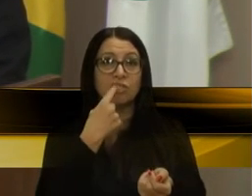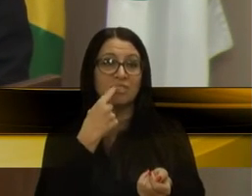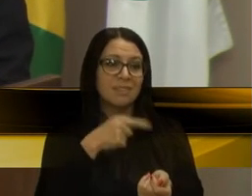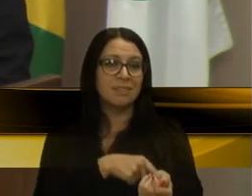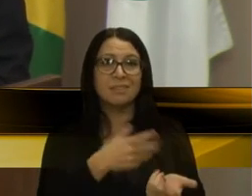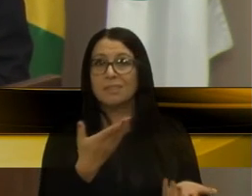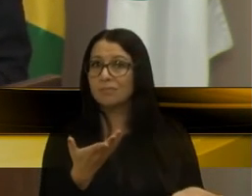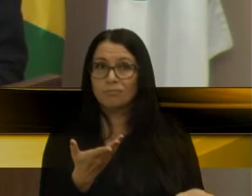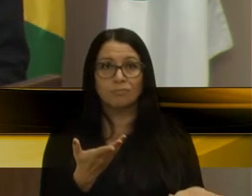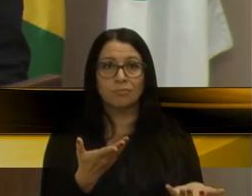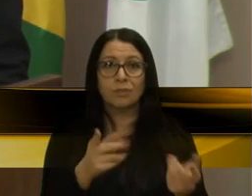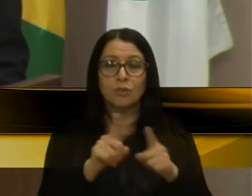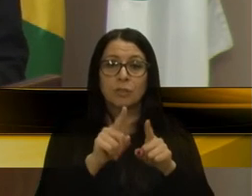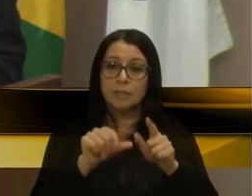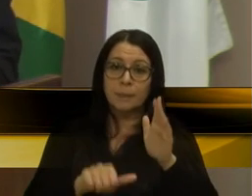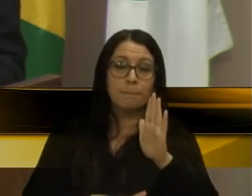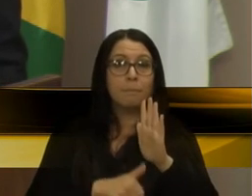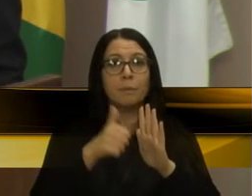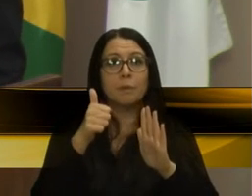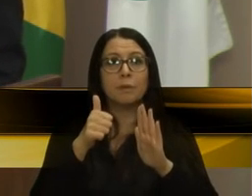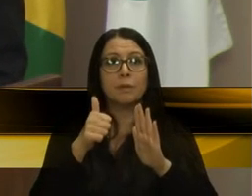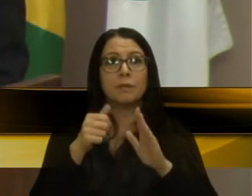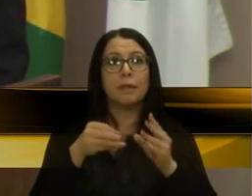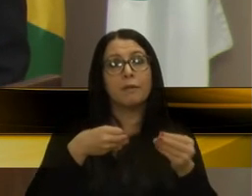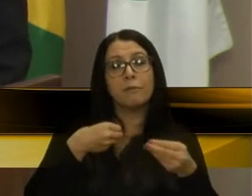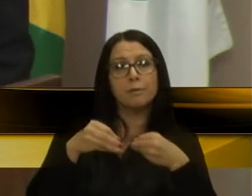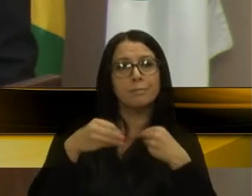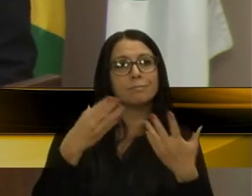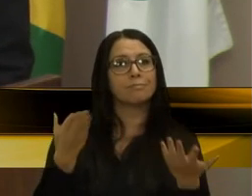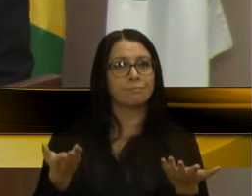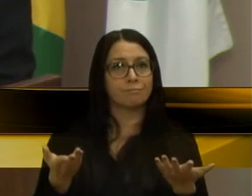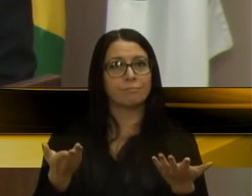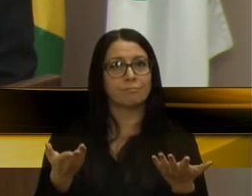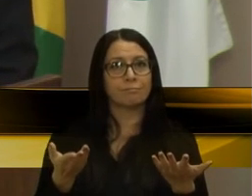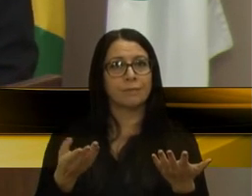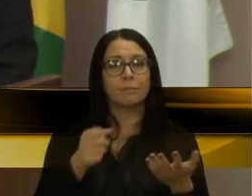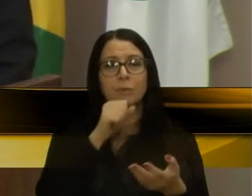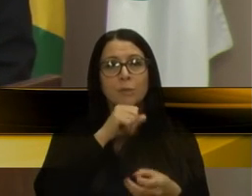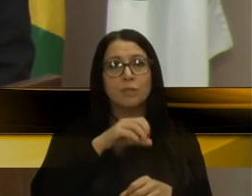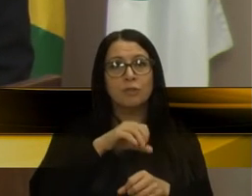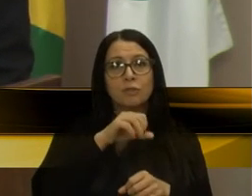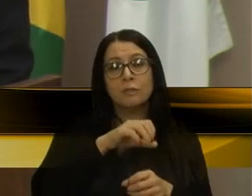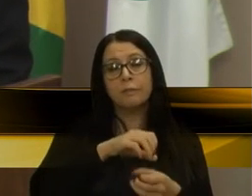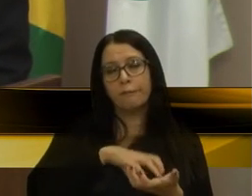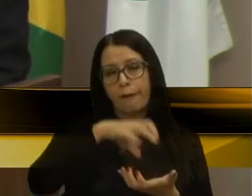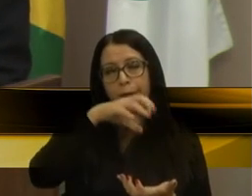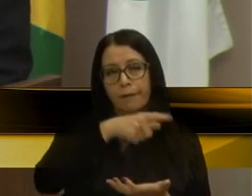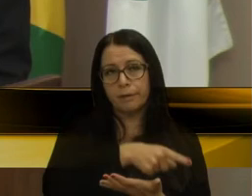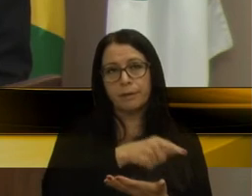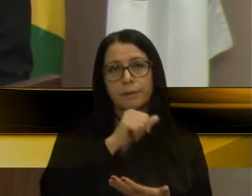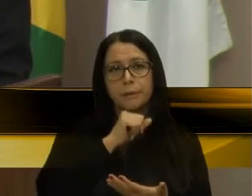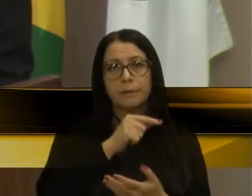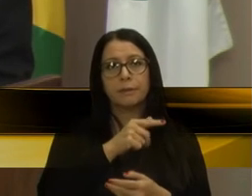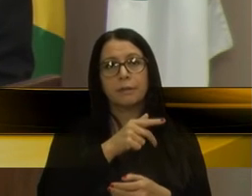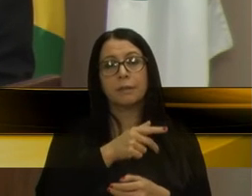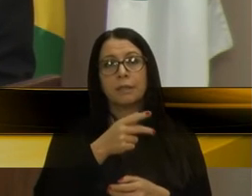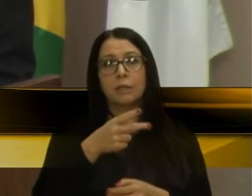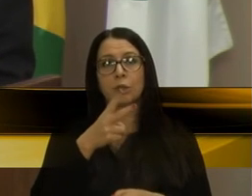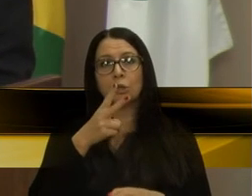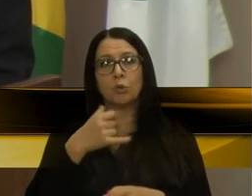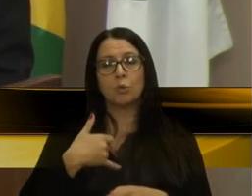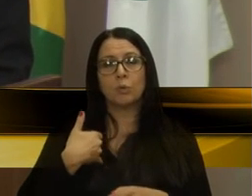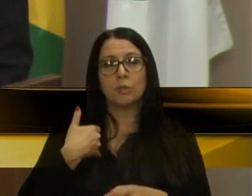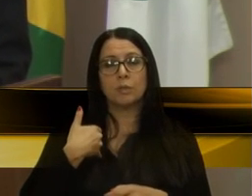toxicológico, que deveria ser aprimorado, está se flexibilizando. Idosos, idosos, quer dizer, 2 anos e meio